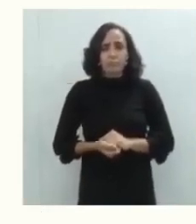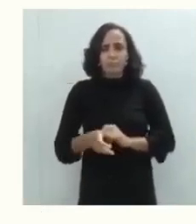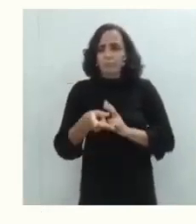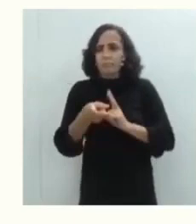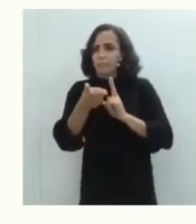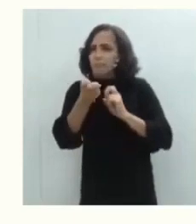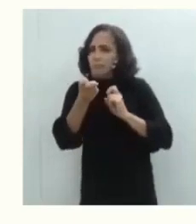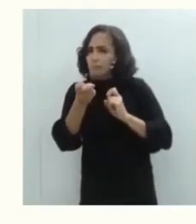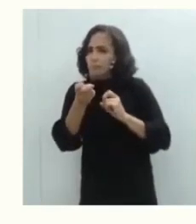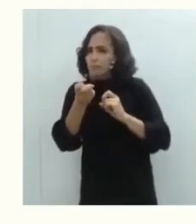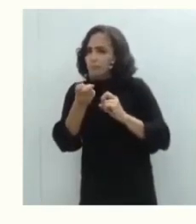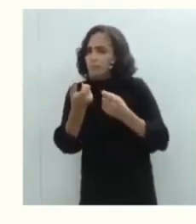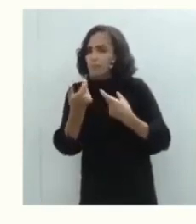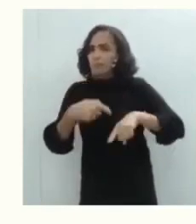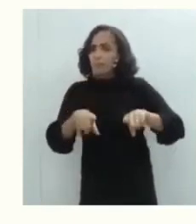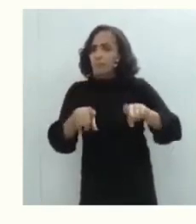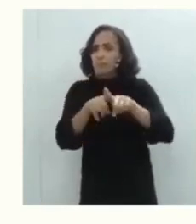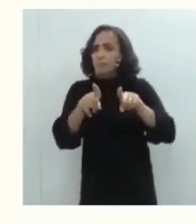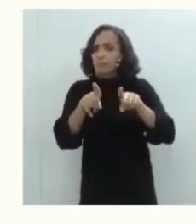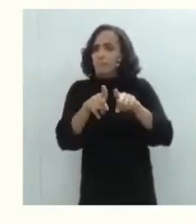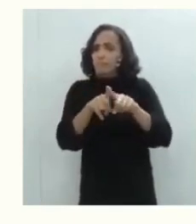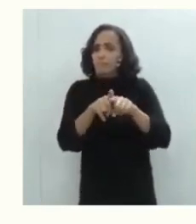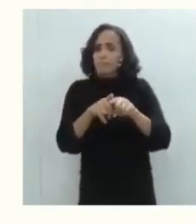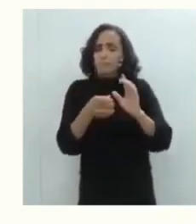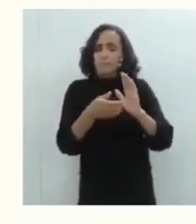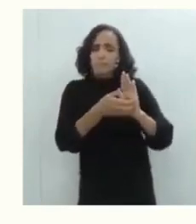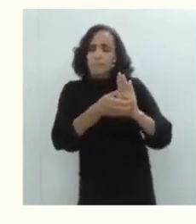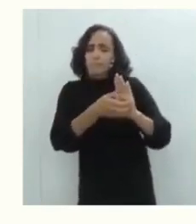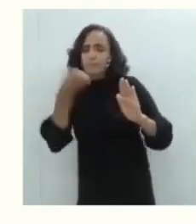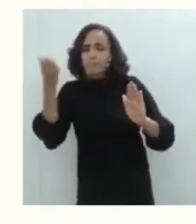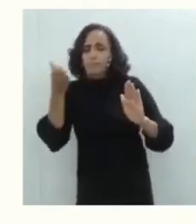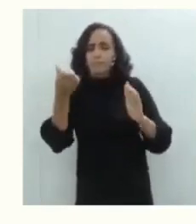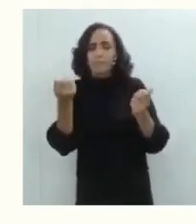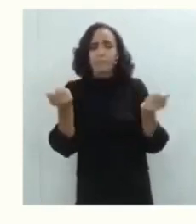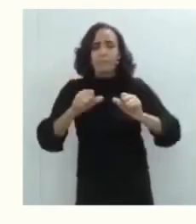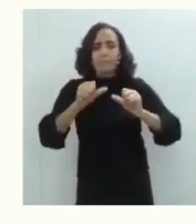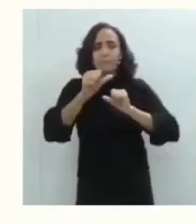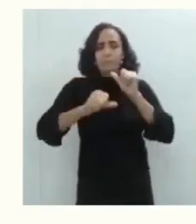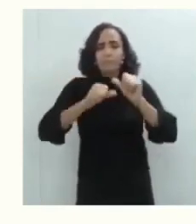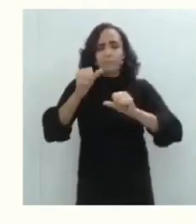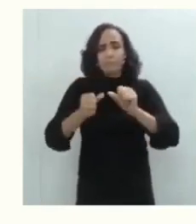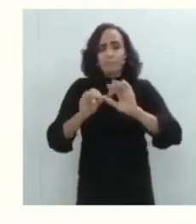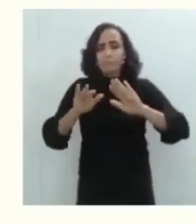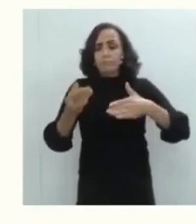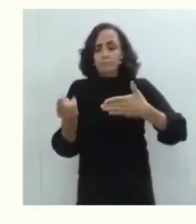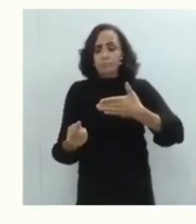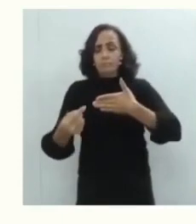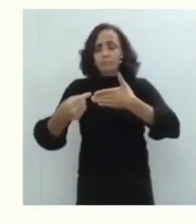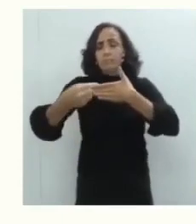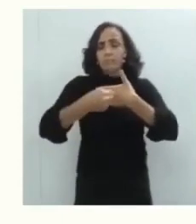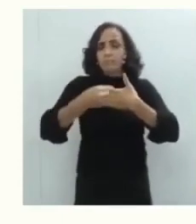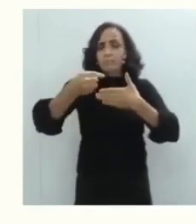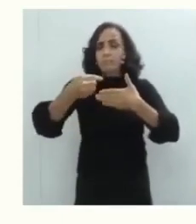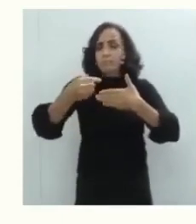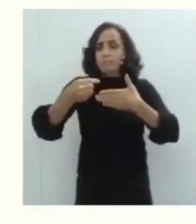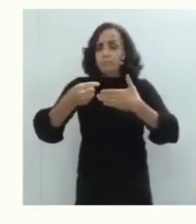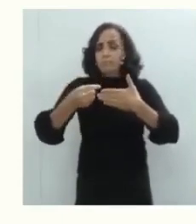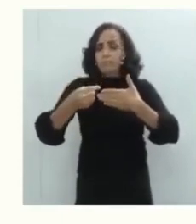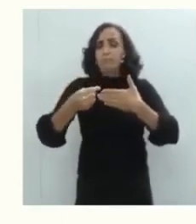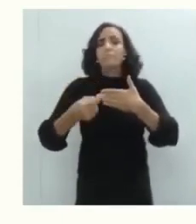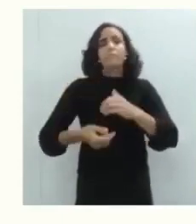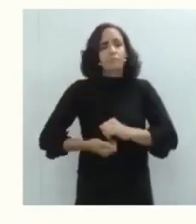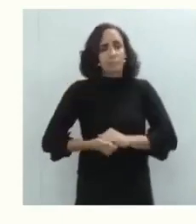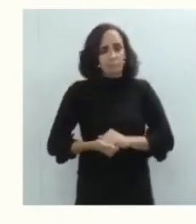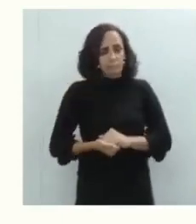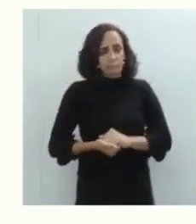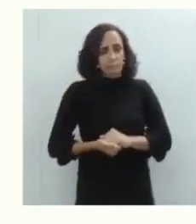Perceba que além do alterar agora, nós temos o excluir. Então, quando eu clicar aqui em excluir,